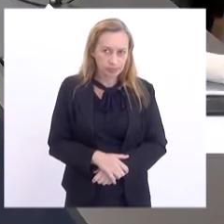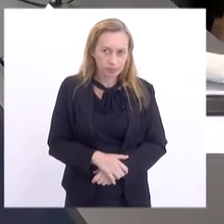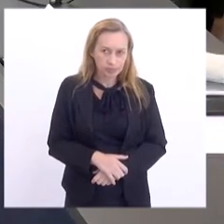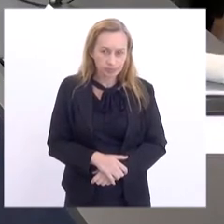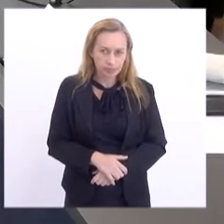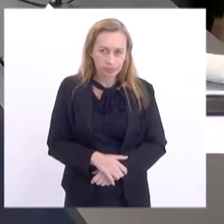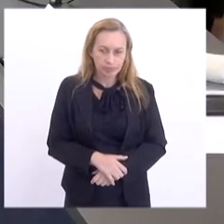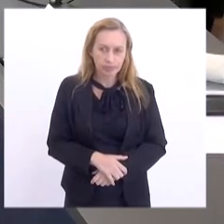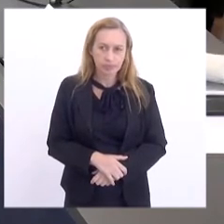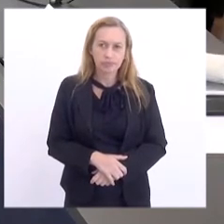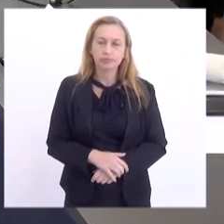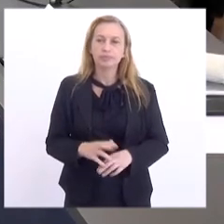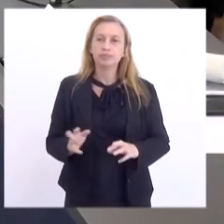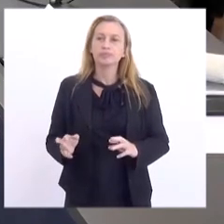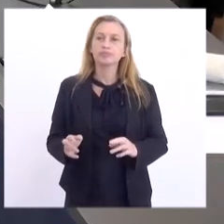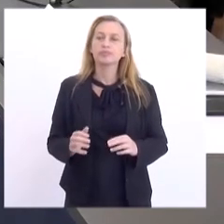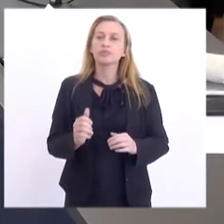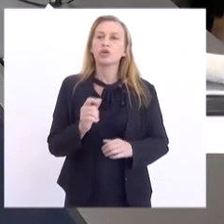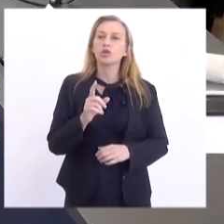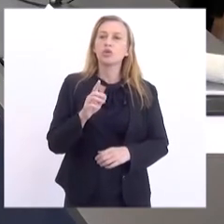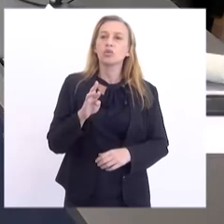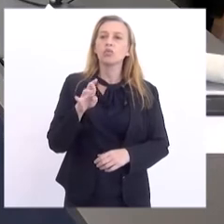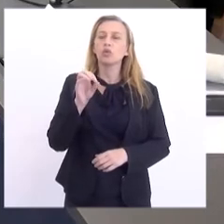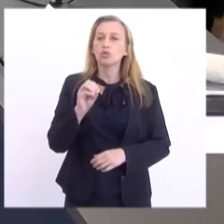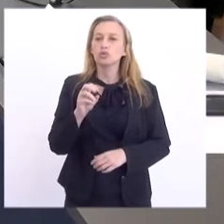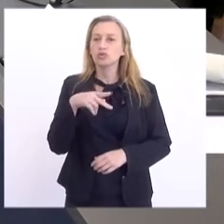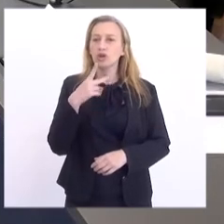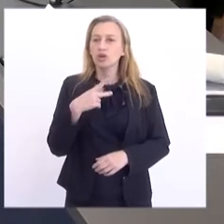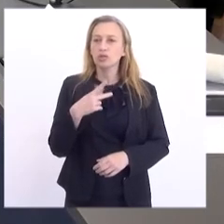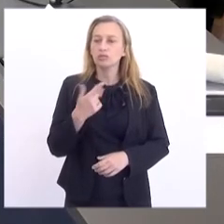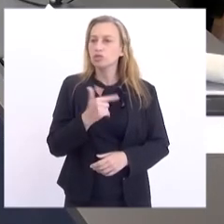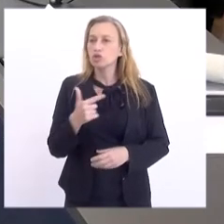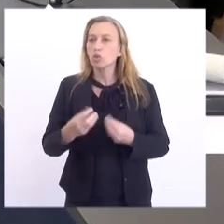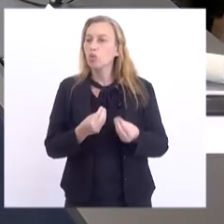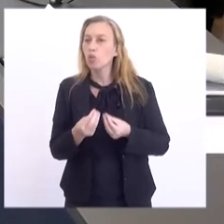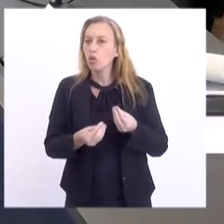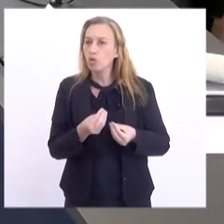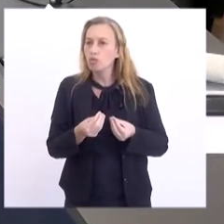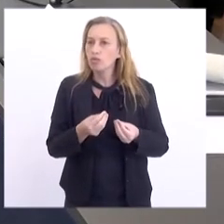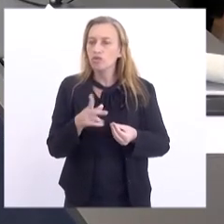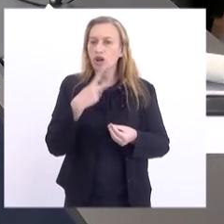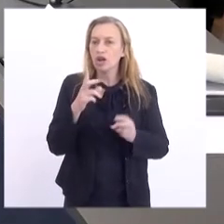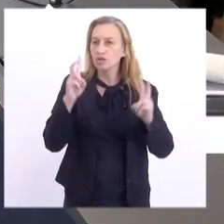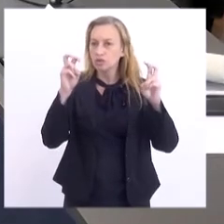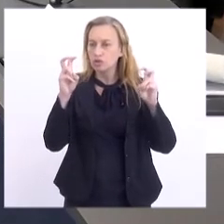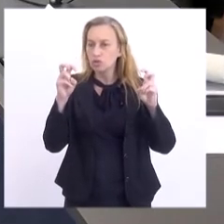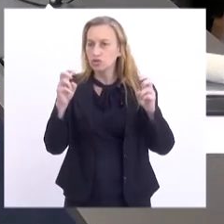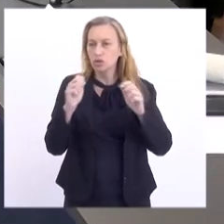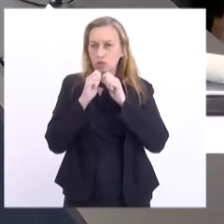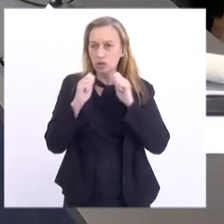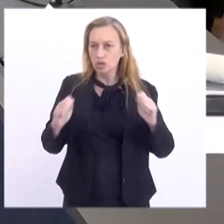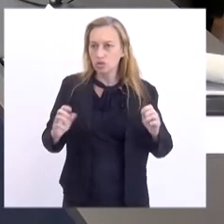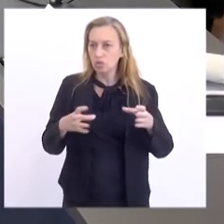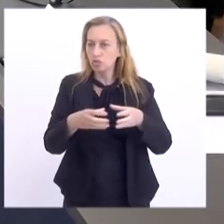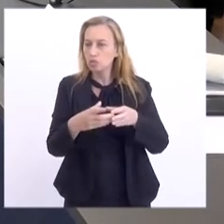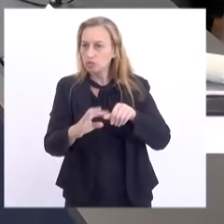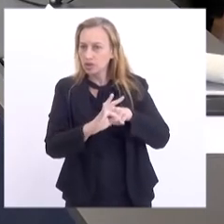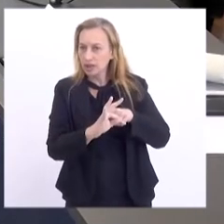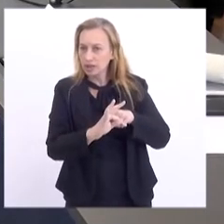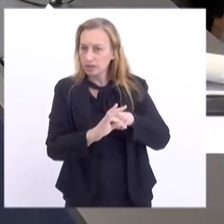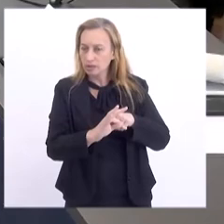e como doutor Bruno falou eu não tenho como dar um juízo de valor que sendo um assessor do grupo técnico